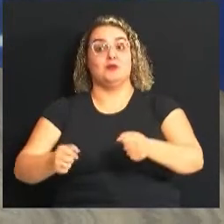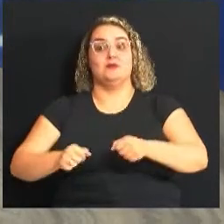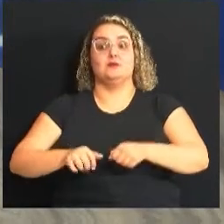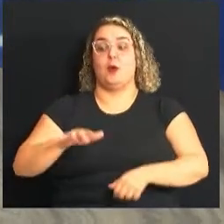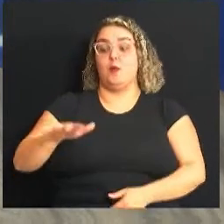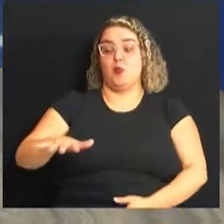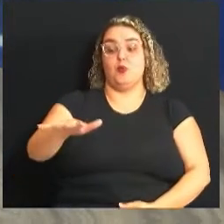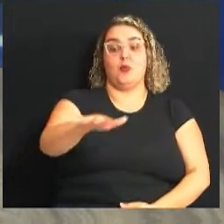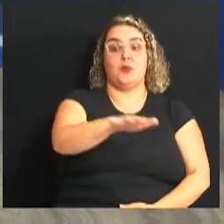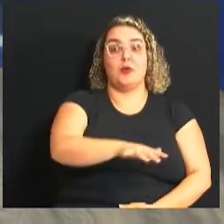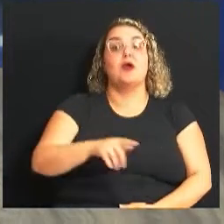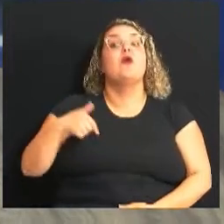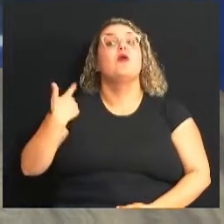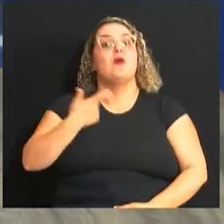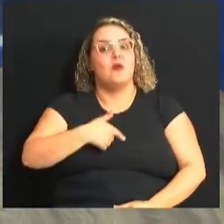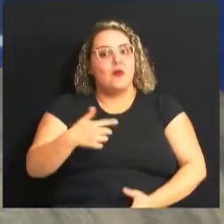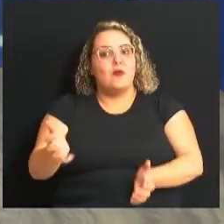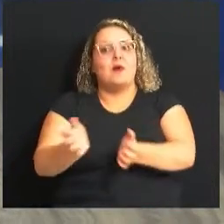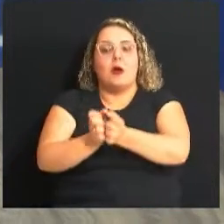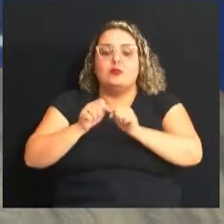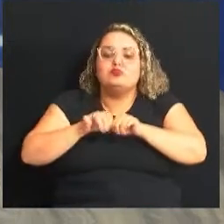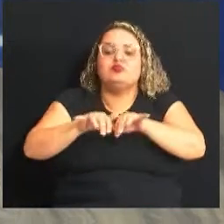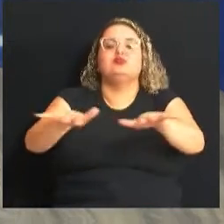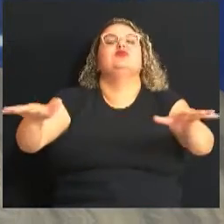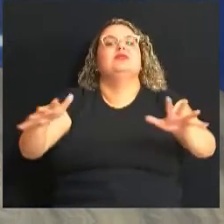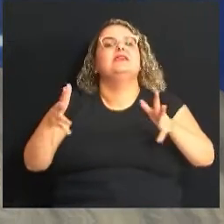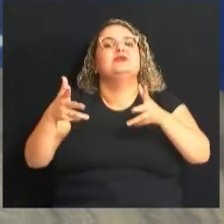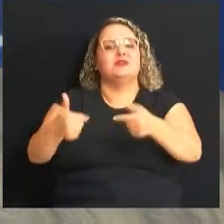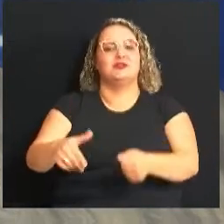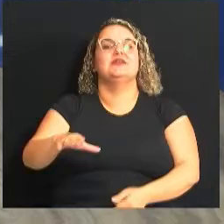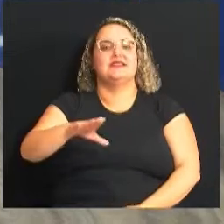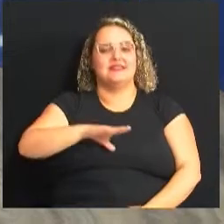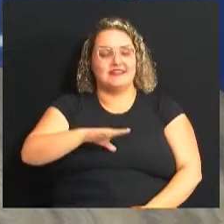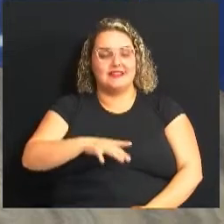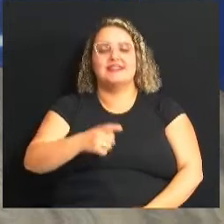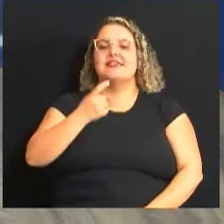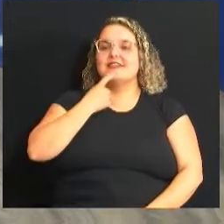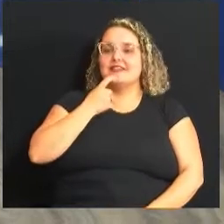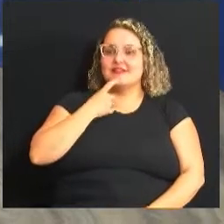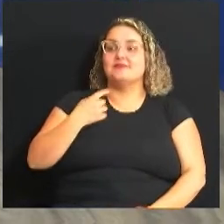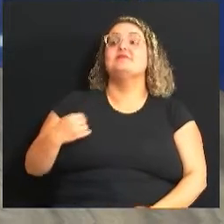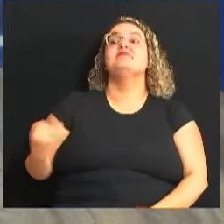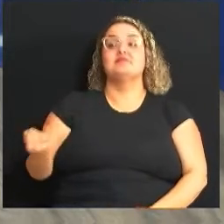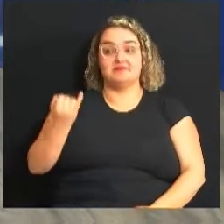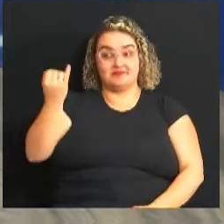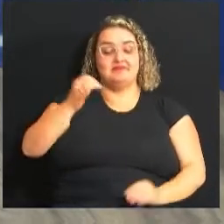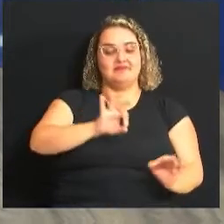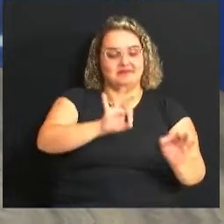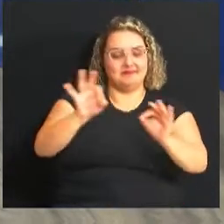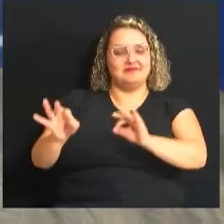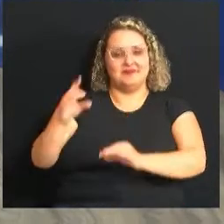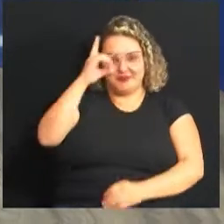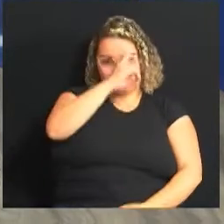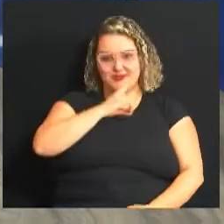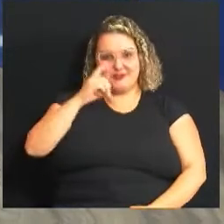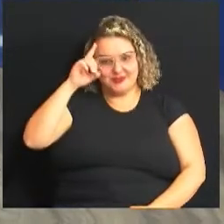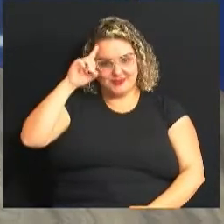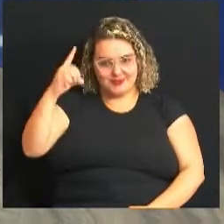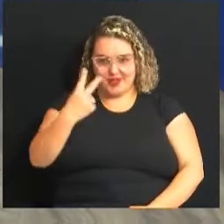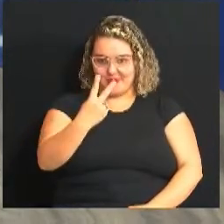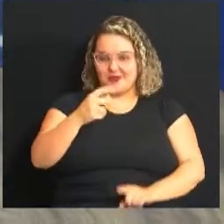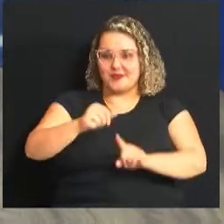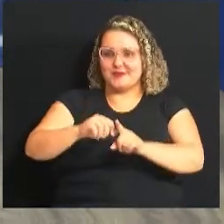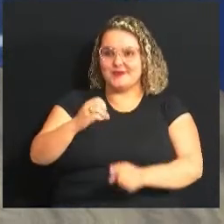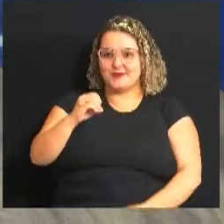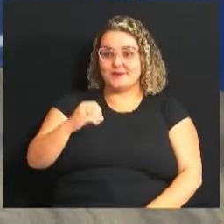a nossa equipe espalhada, viu, por toda a cidade de Campinas, grande cobertura no domingo, dia 2 de outubro. Mina, a